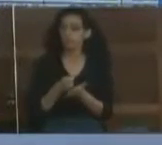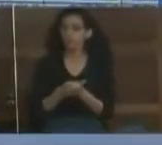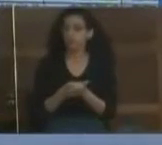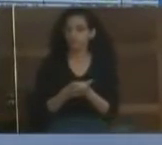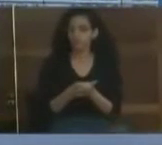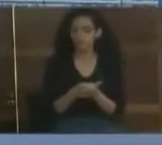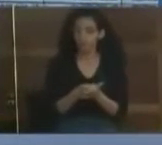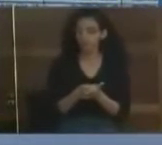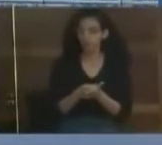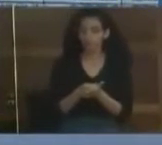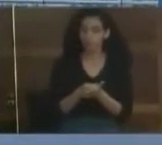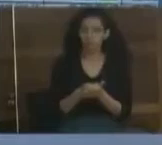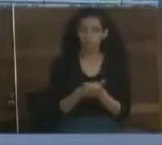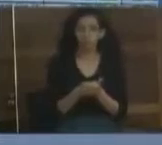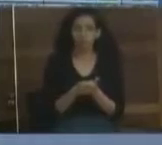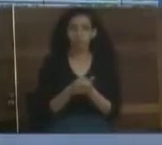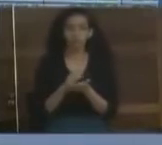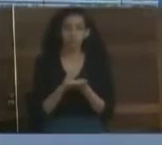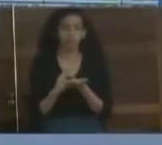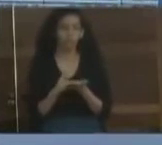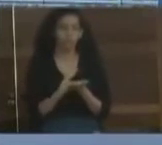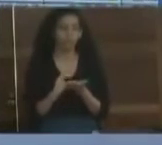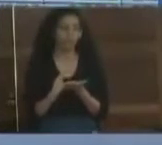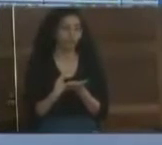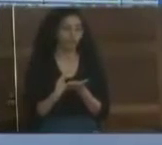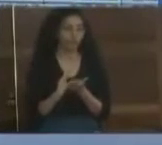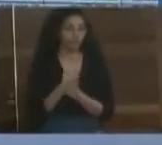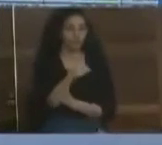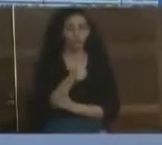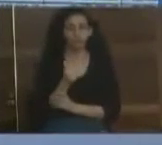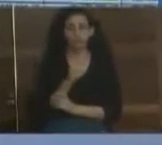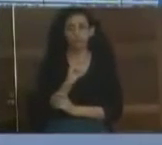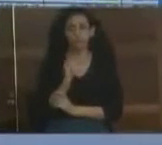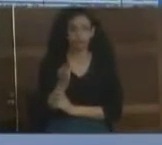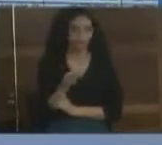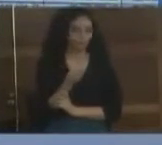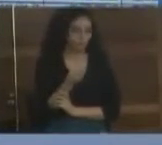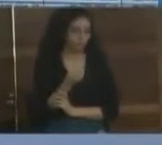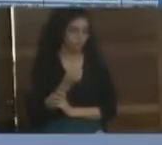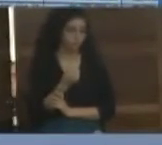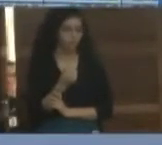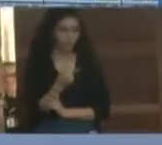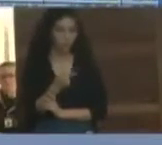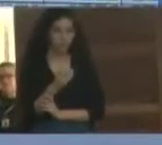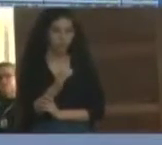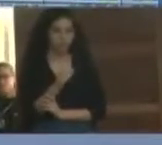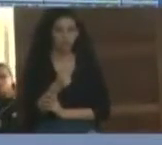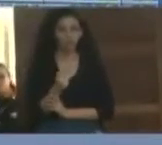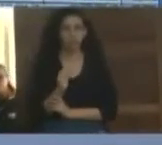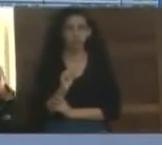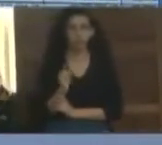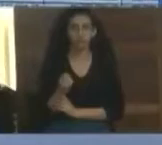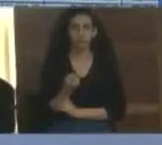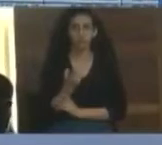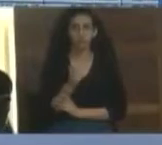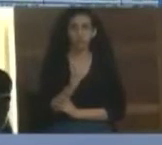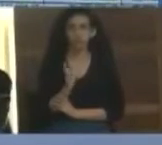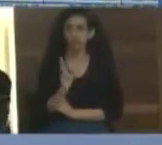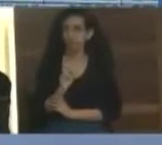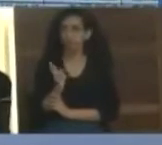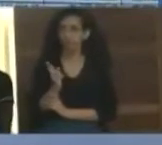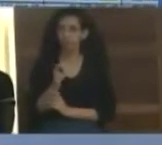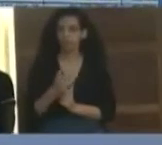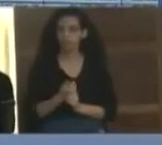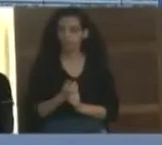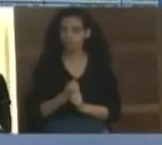tributárias e contributivas despesa orçada atualizada de 11 milhões 277 mil reais despesa empenhada no